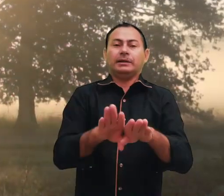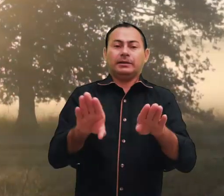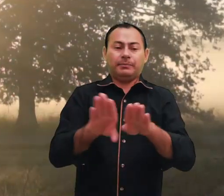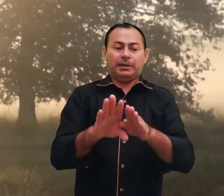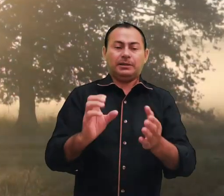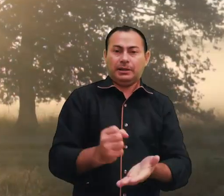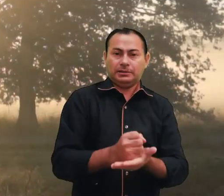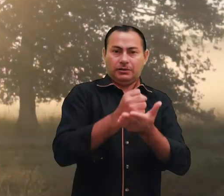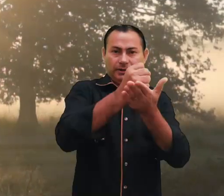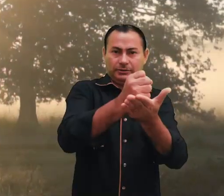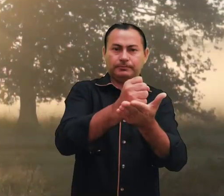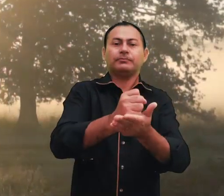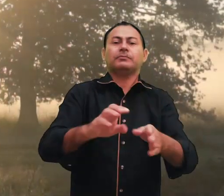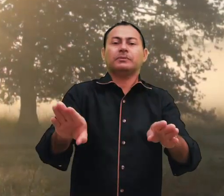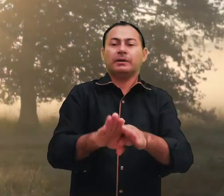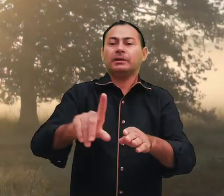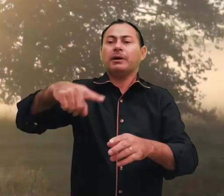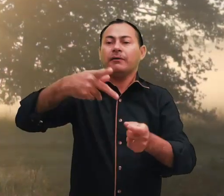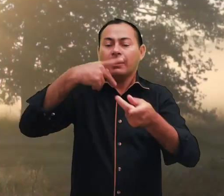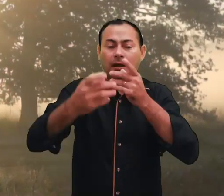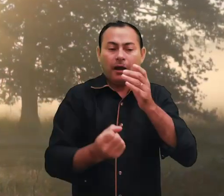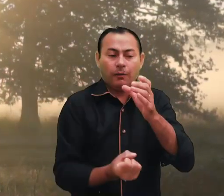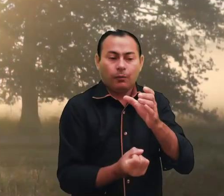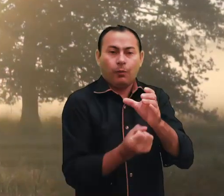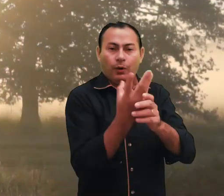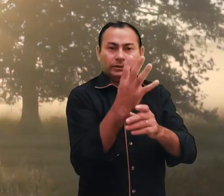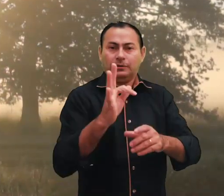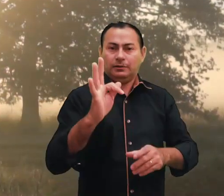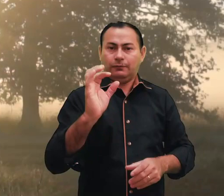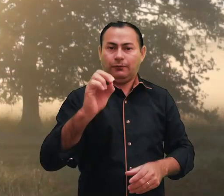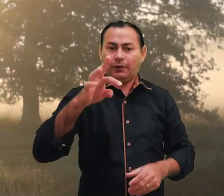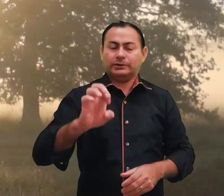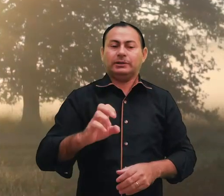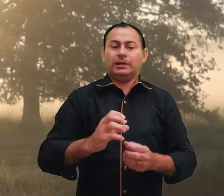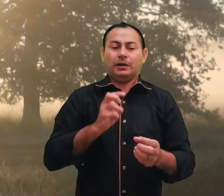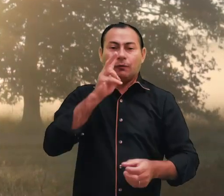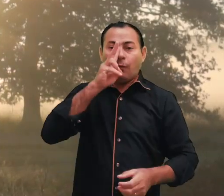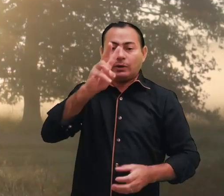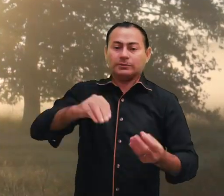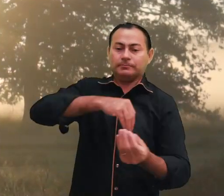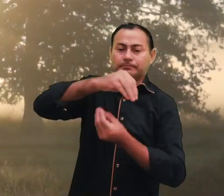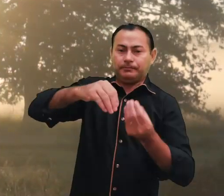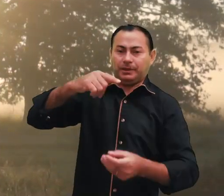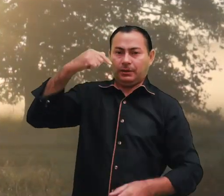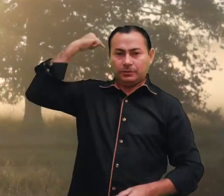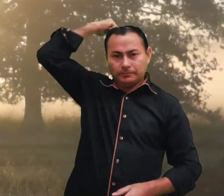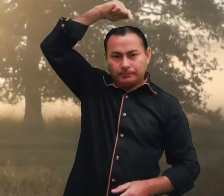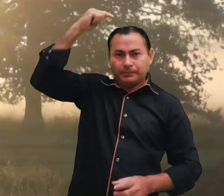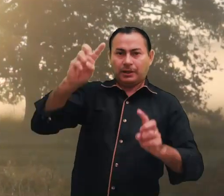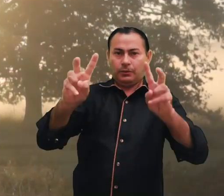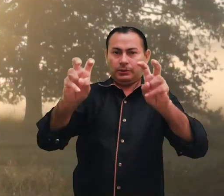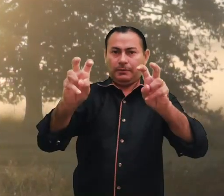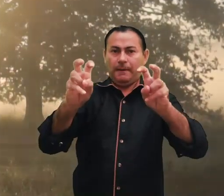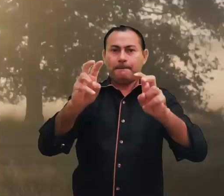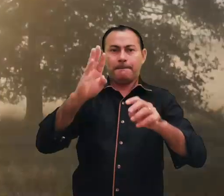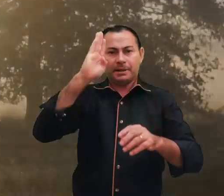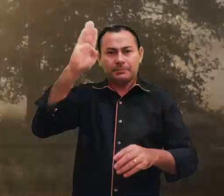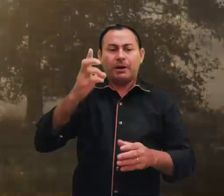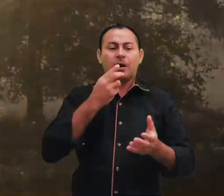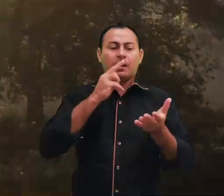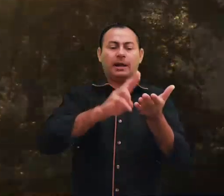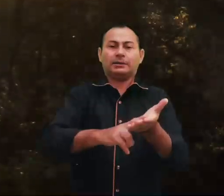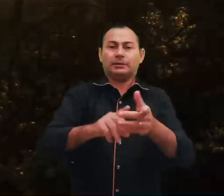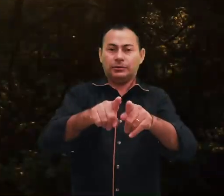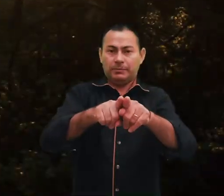salvação. Depois ele falou sobre a fonte e as forças que envolvem a nossa santificação. O tema principal desta carta escrita pelo irmão